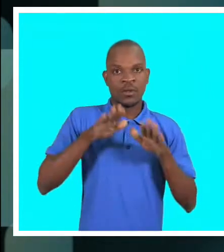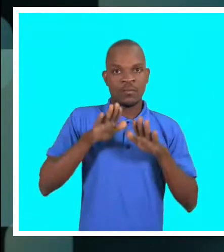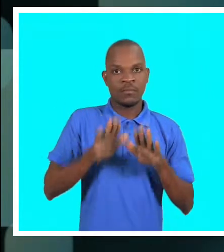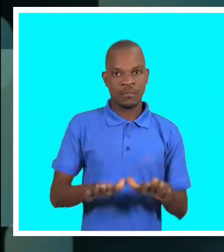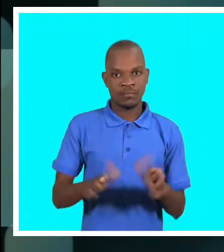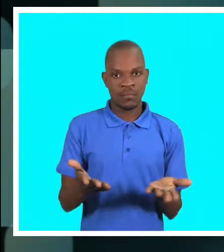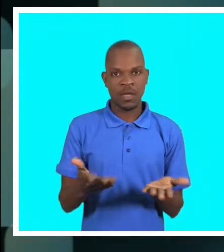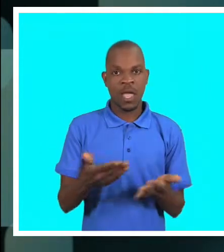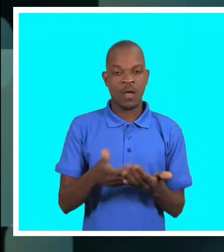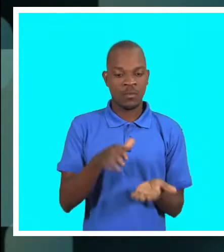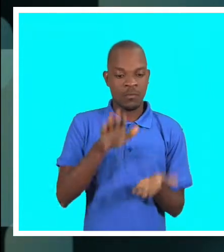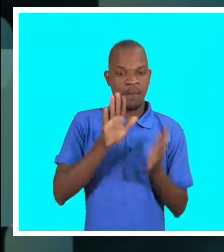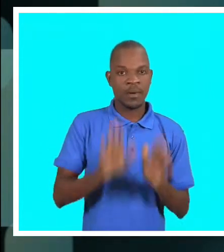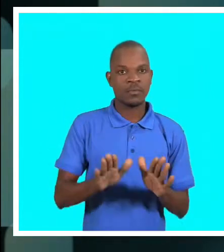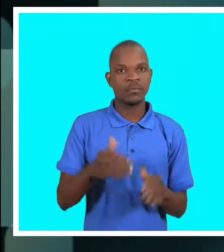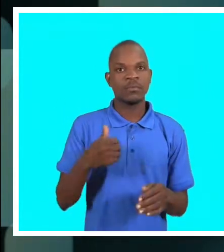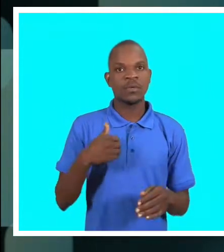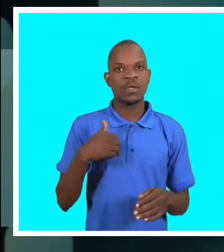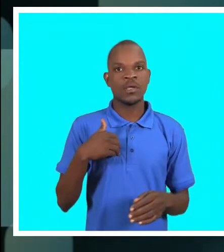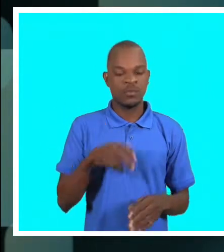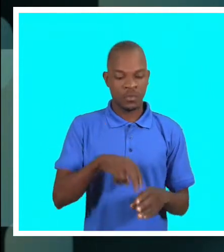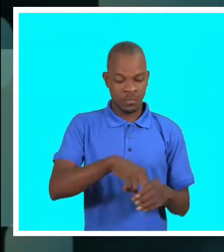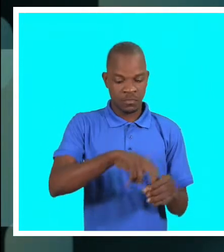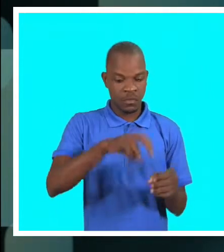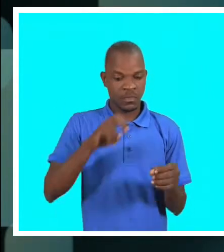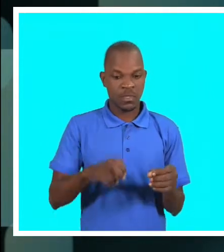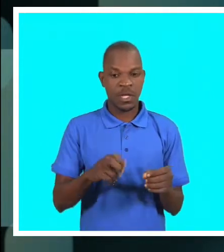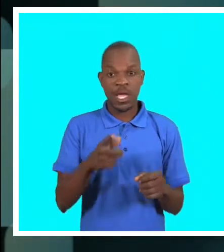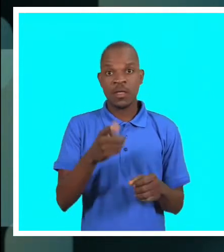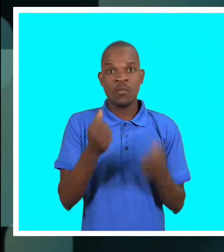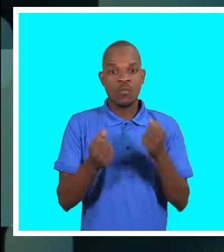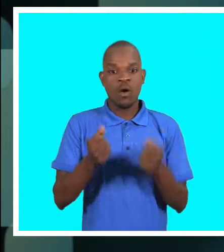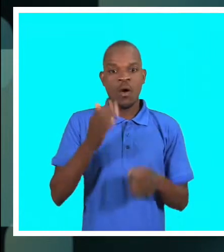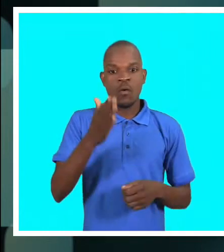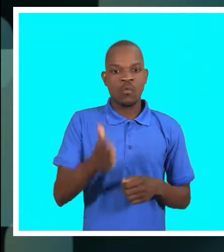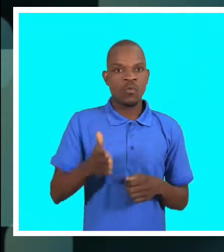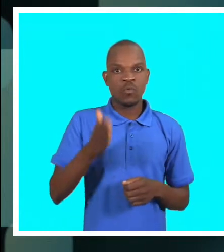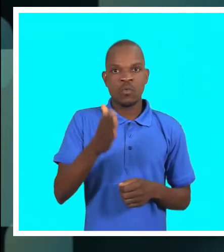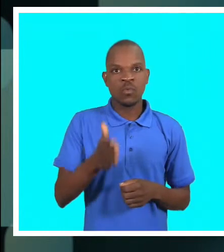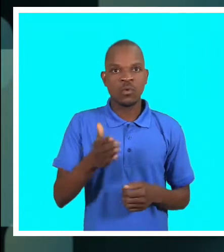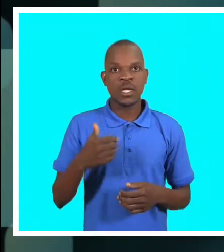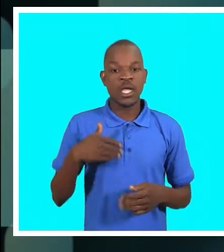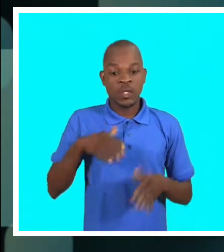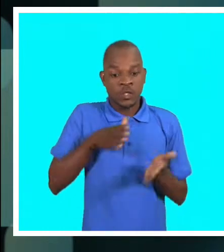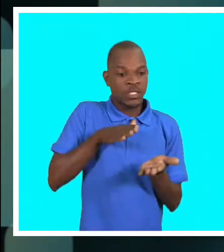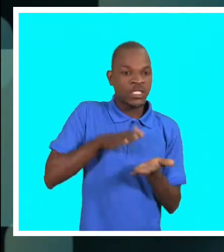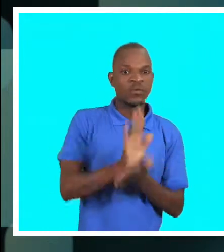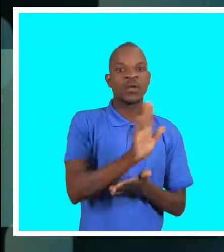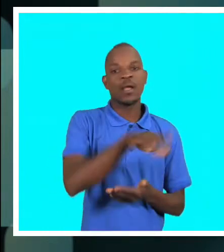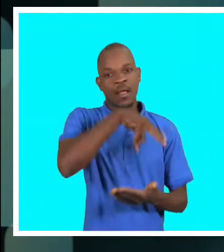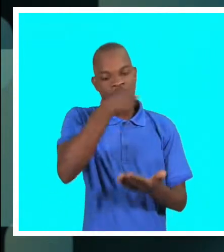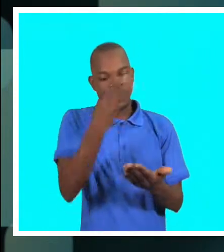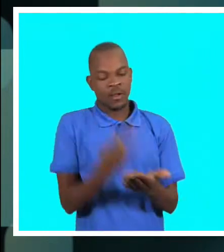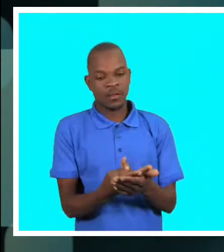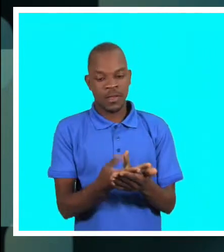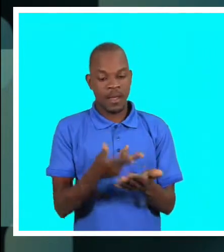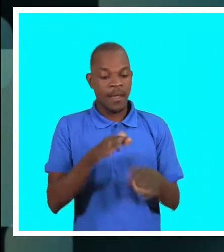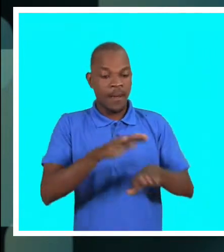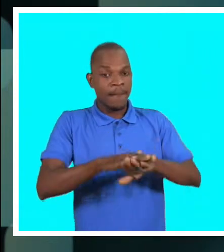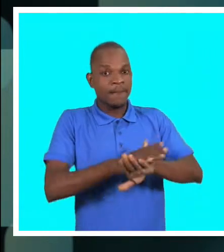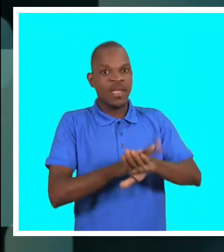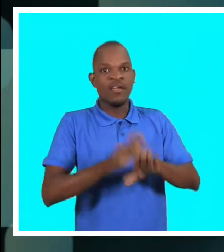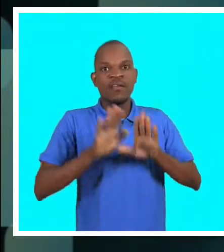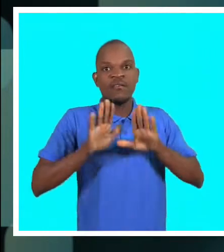paragem, que a estação neste caso parou Eu queria descer e o maquinista arancou Foi aí que eu escorreguei e caí